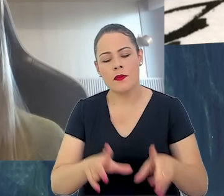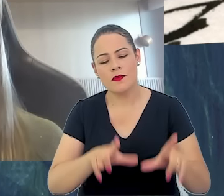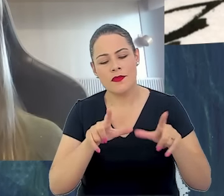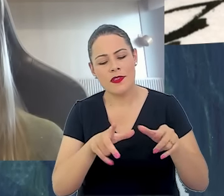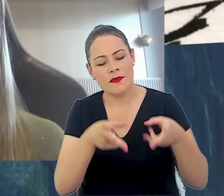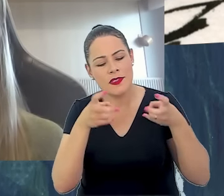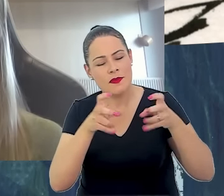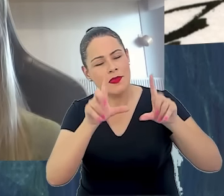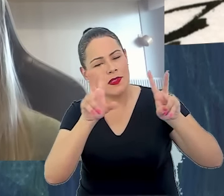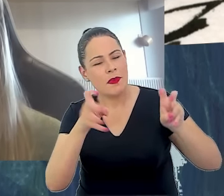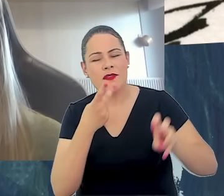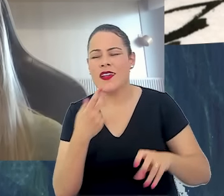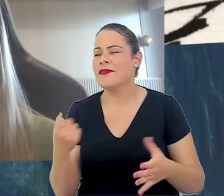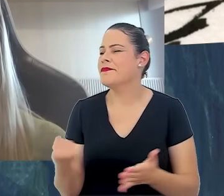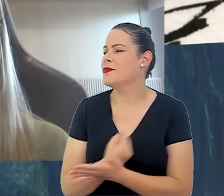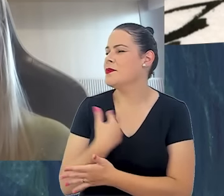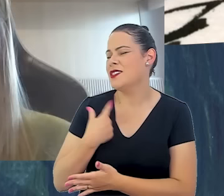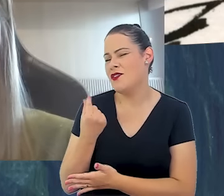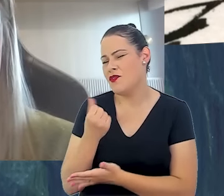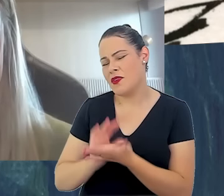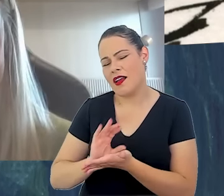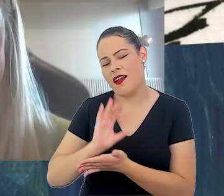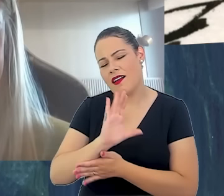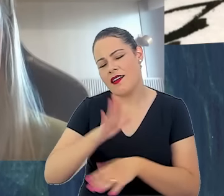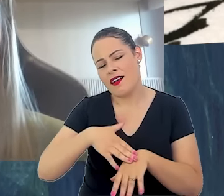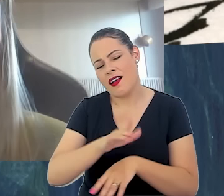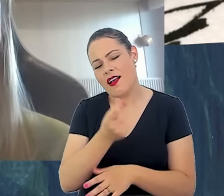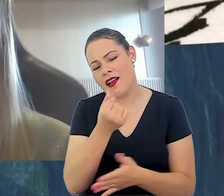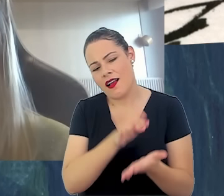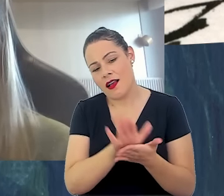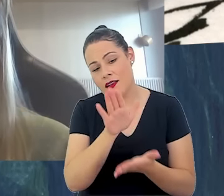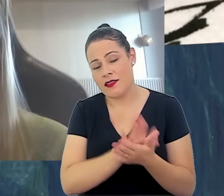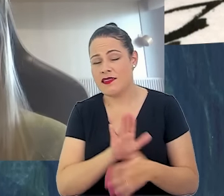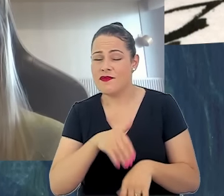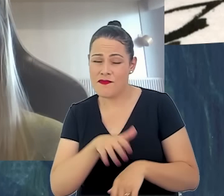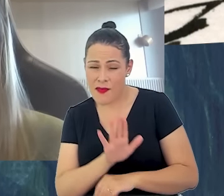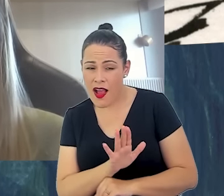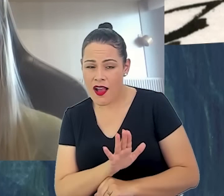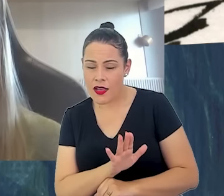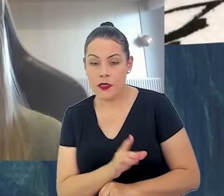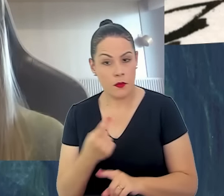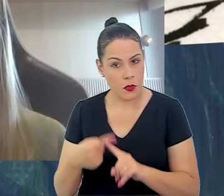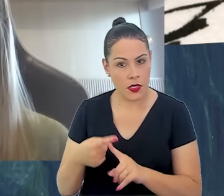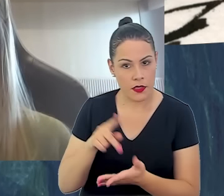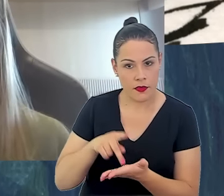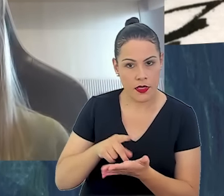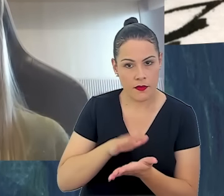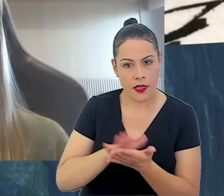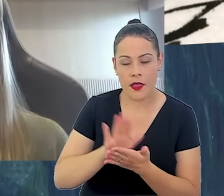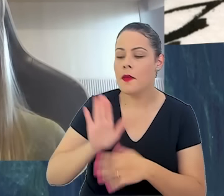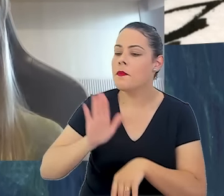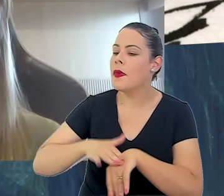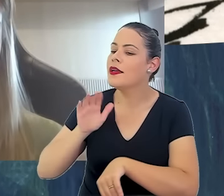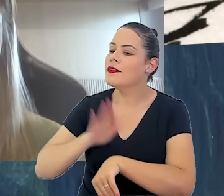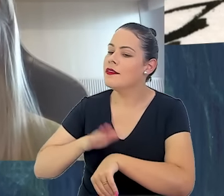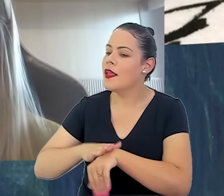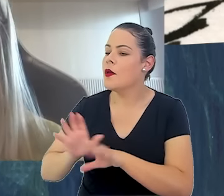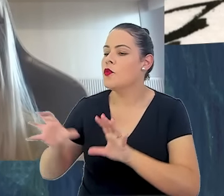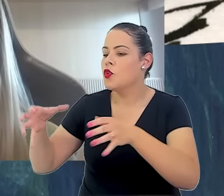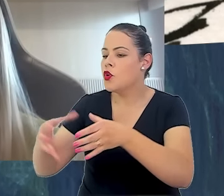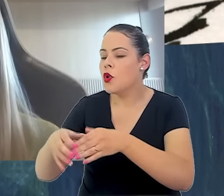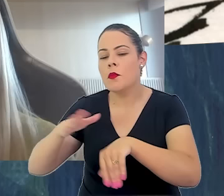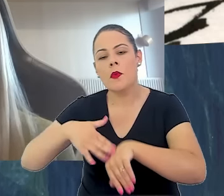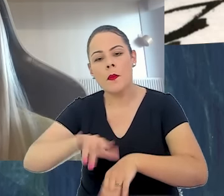títulos temáticos tal como, putz, mas eu vou gastar mais, né? Porque de fato vai. É mais tempo de equipe, você precisa de